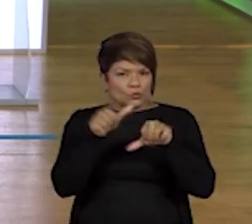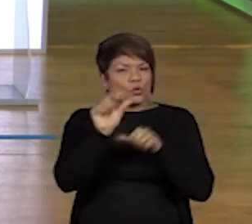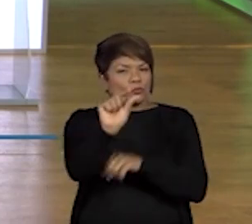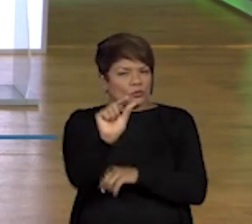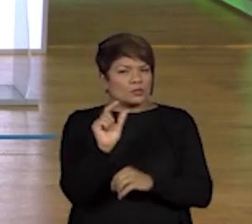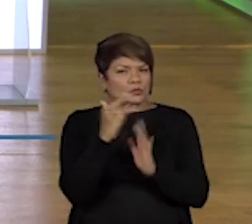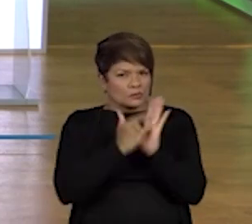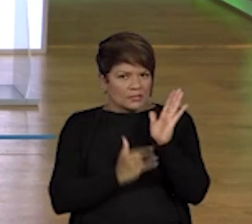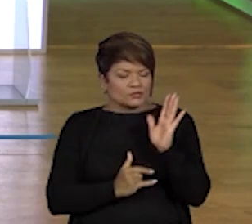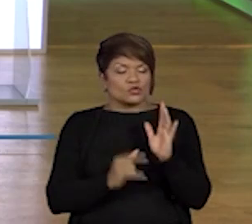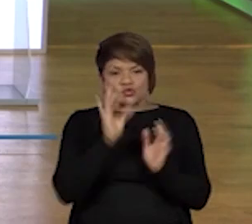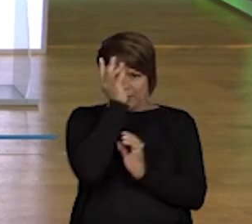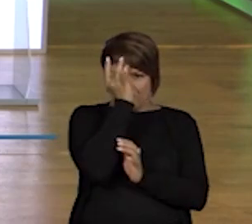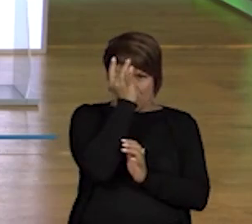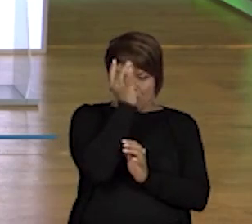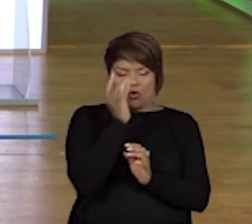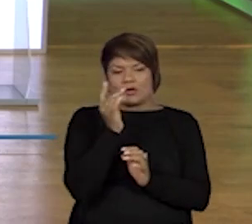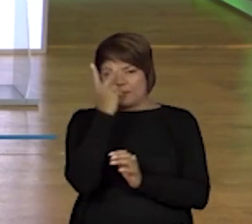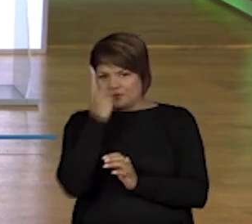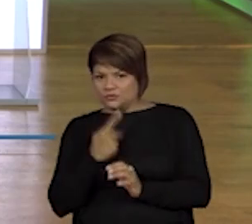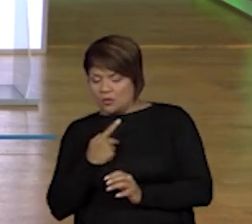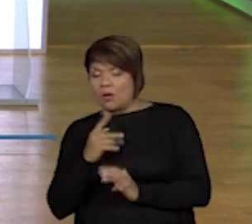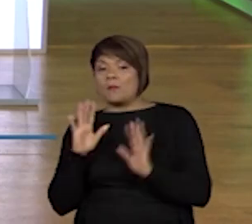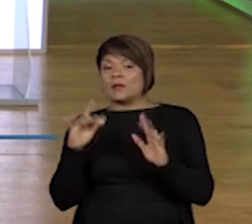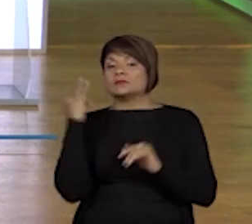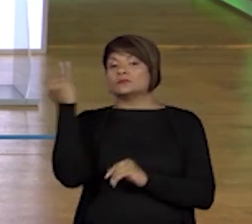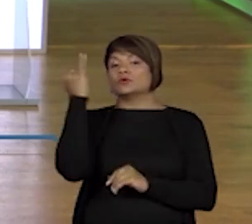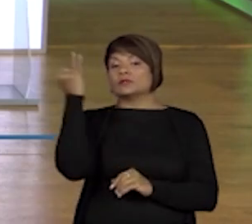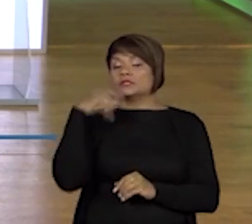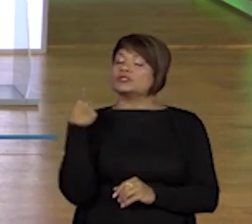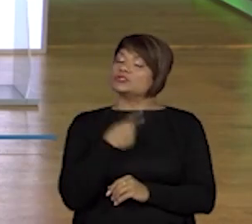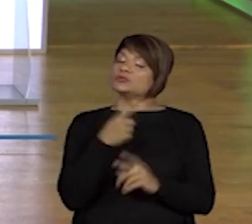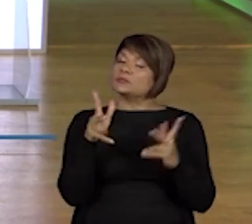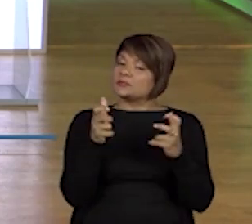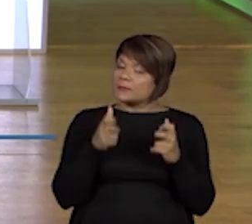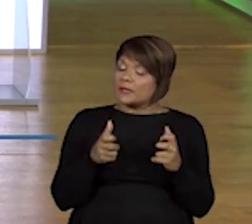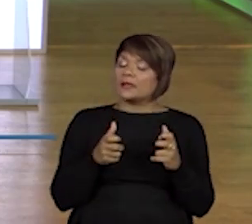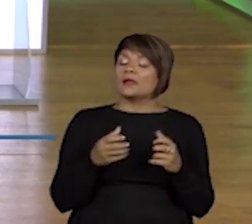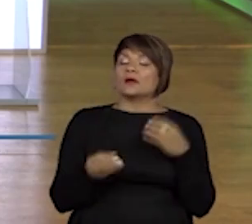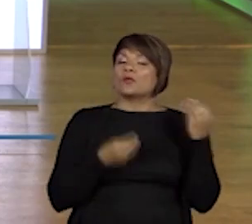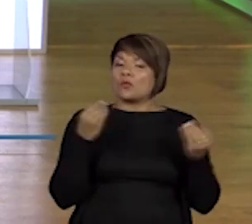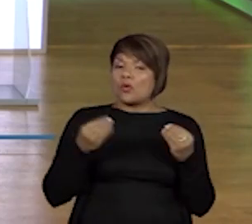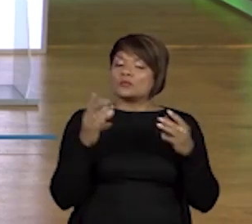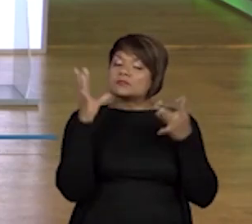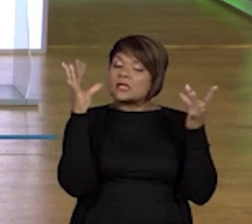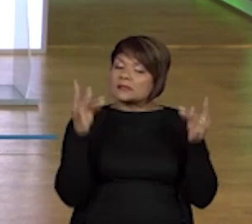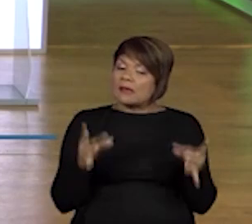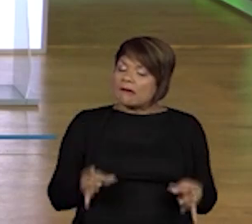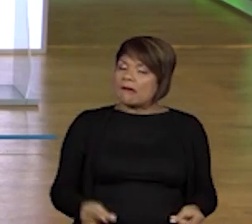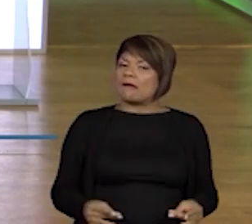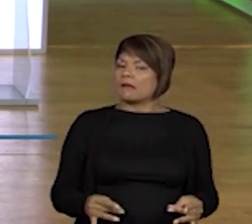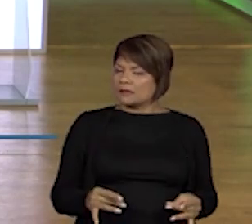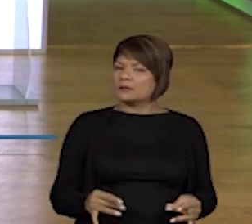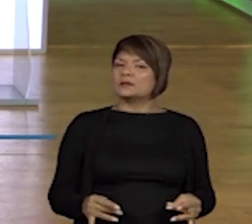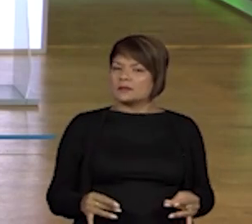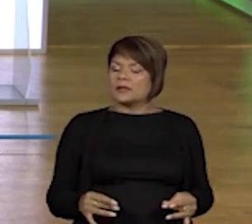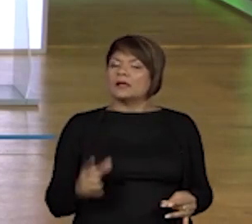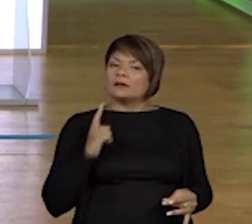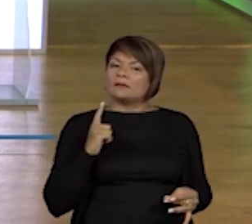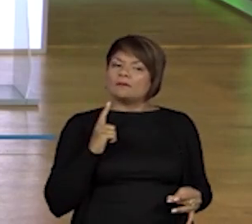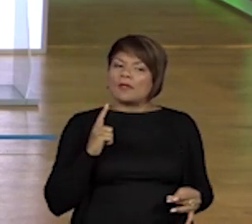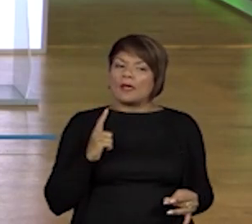um relato de memória, agora no pessoal, mas como é importante, professora Joyce, a gente perceber esses detalhes que vão fazendo a marca desse